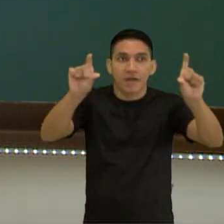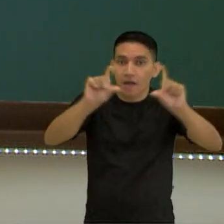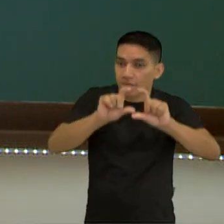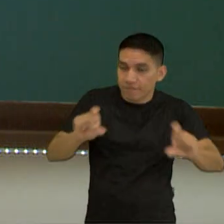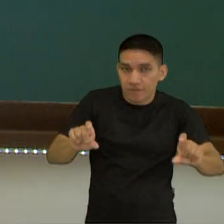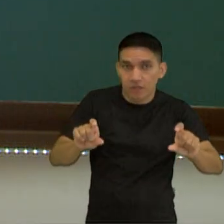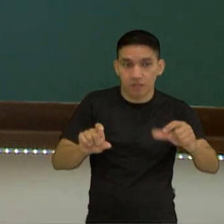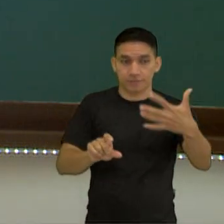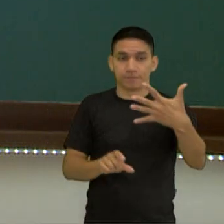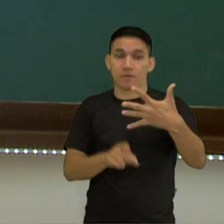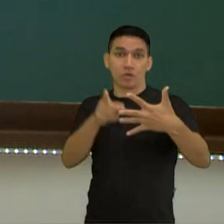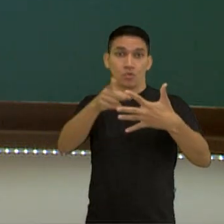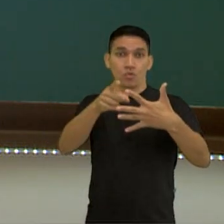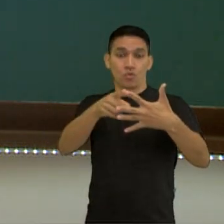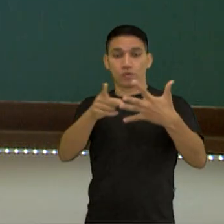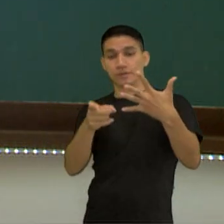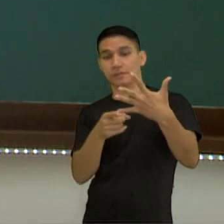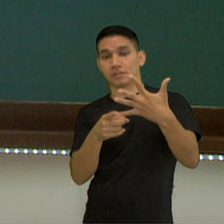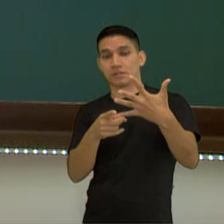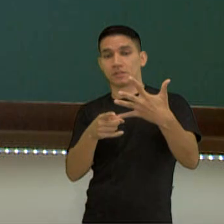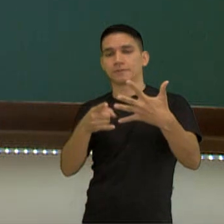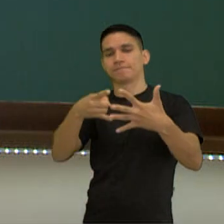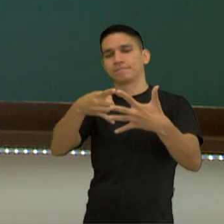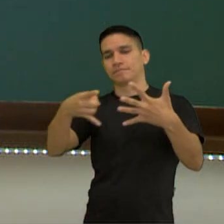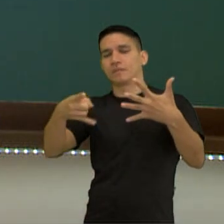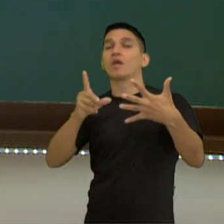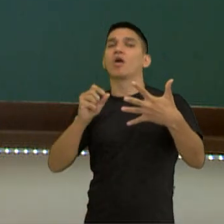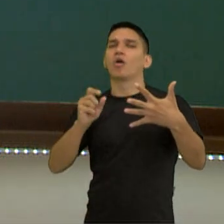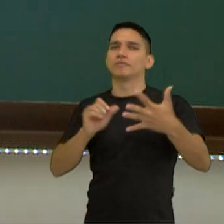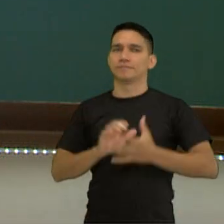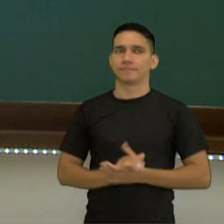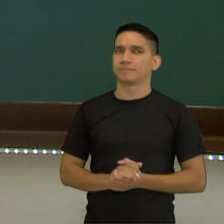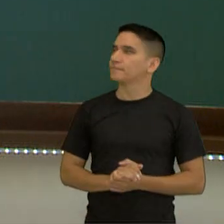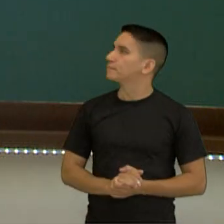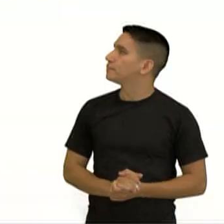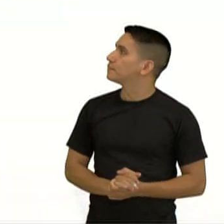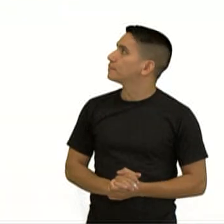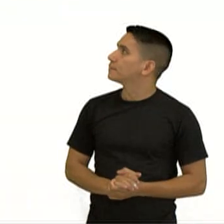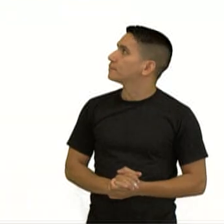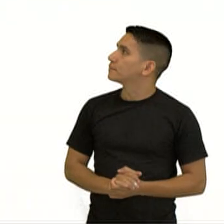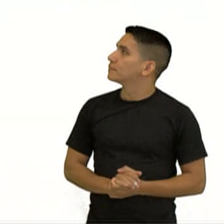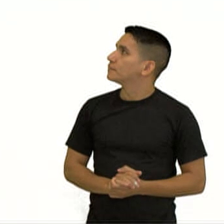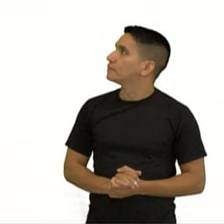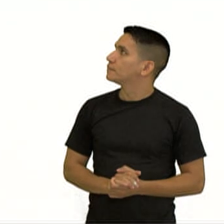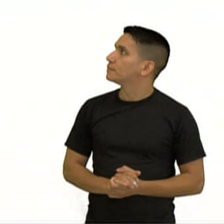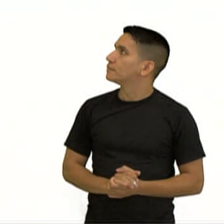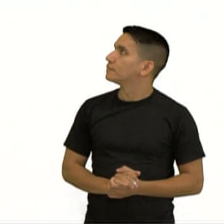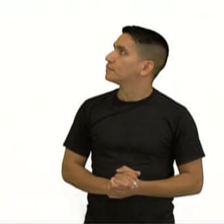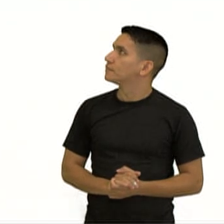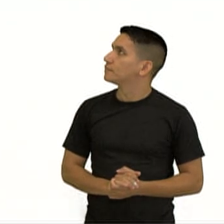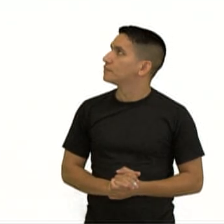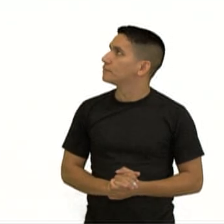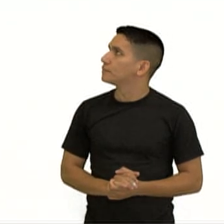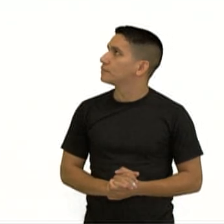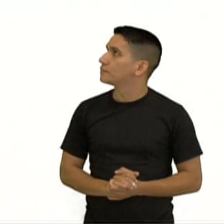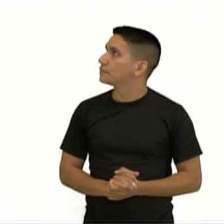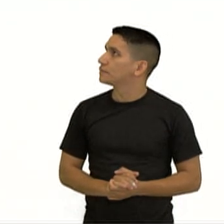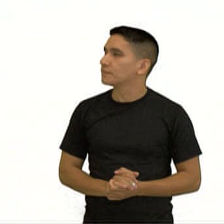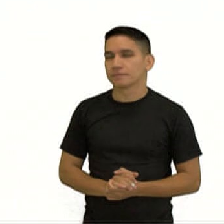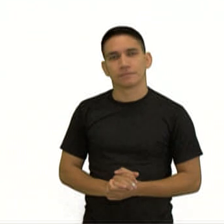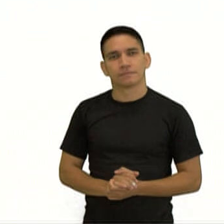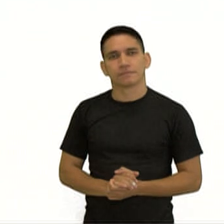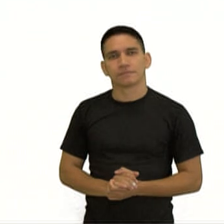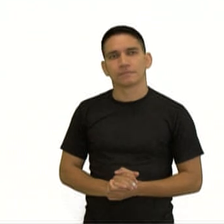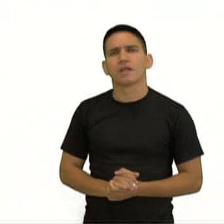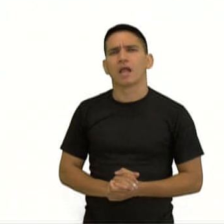e a 5, Brazil is becoming a favorite travel destination e in Brazil destroying the Amazon for energy.